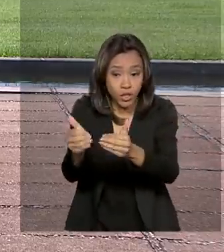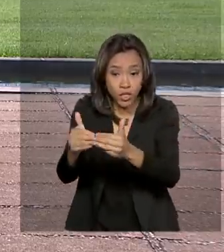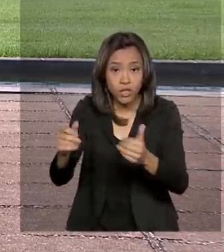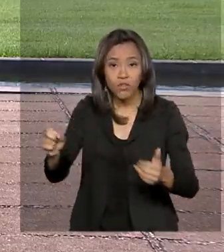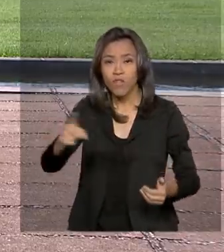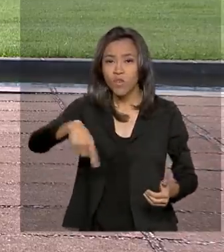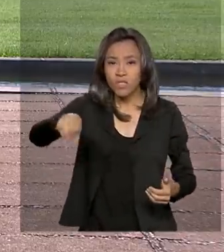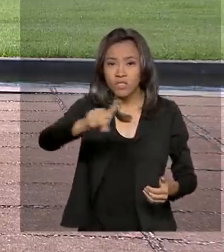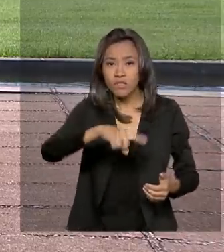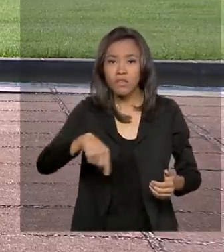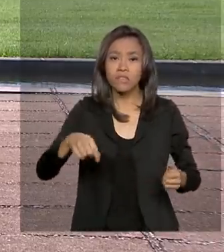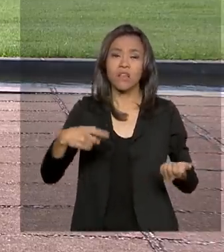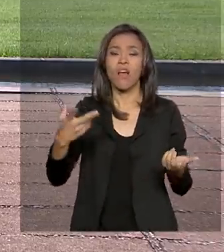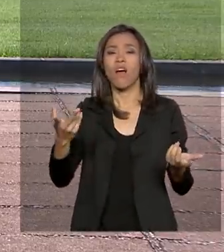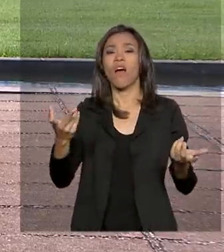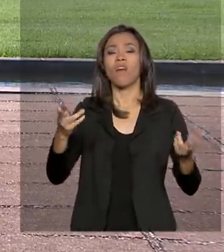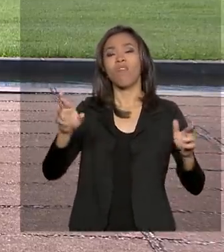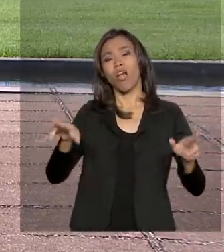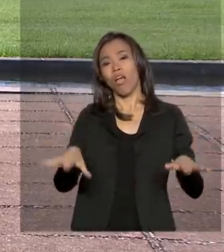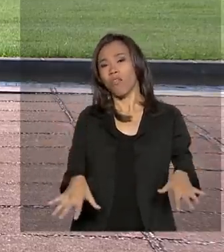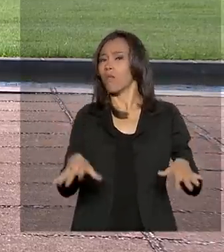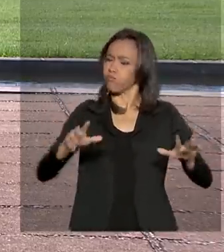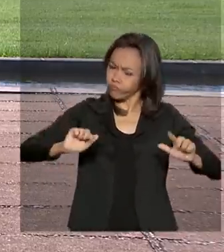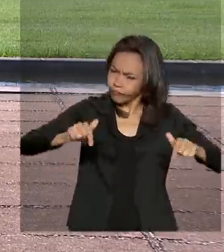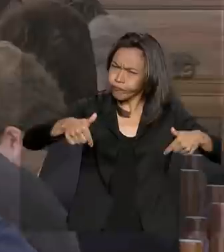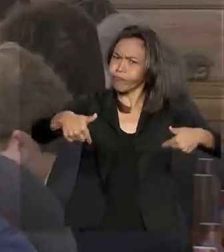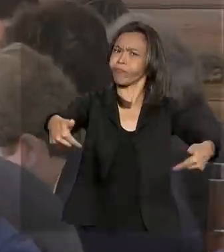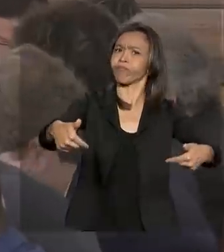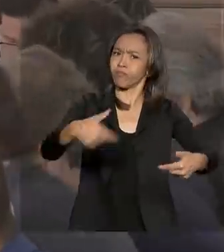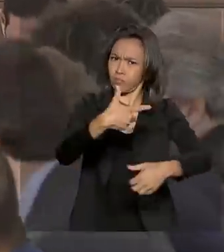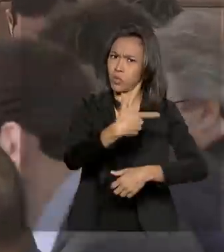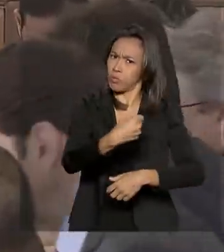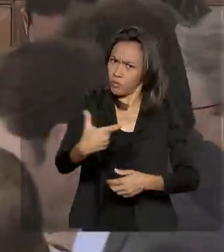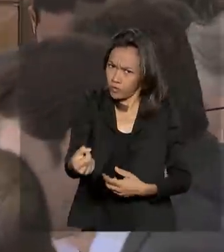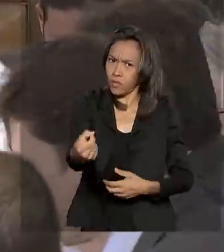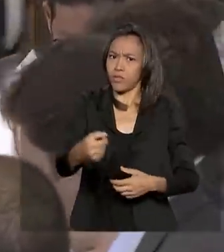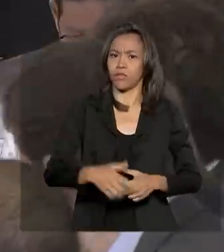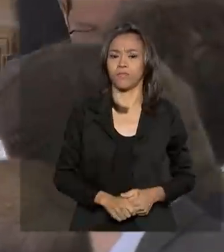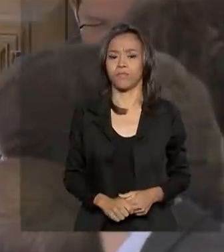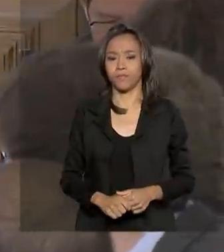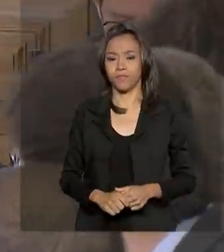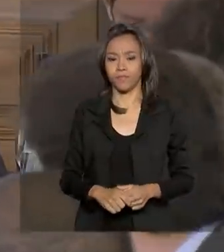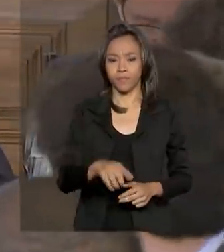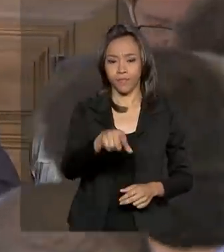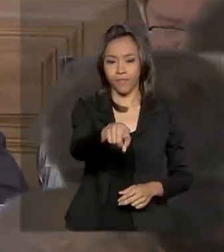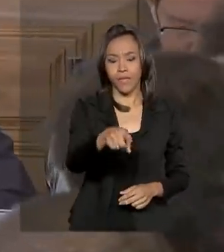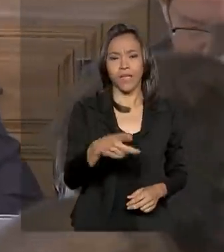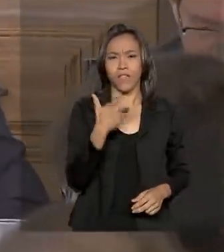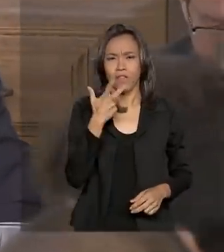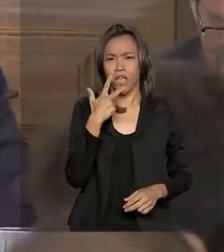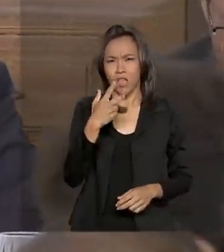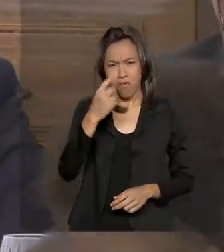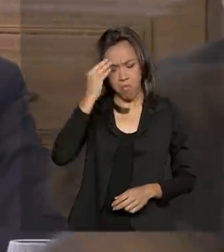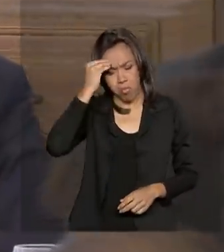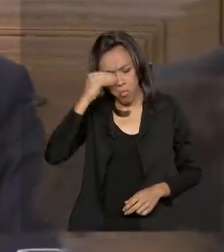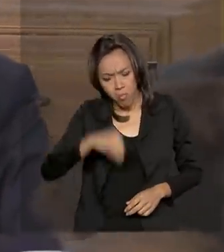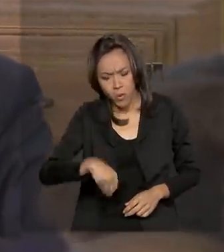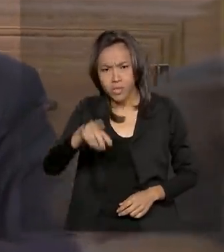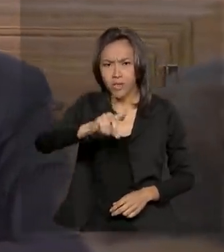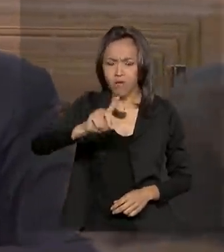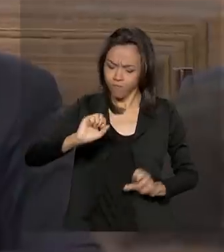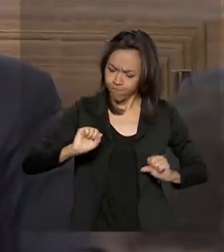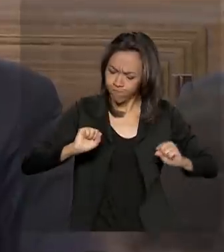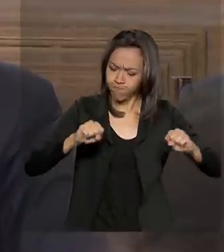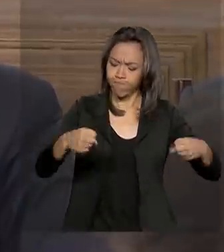relaxarem em 2020 vamos ver não vamos esmorecer e do iv disse que a